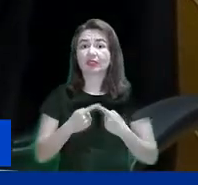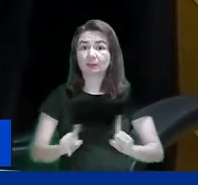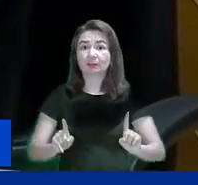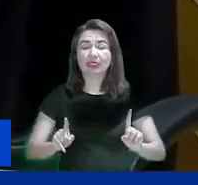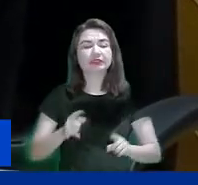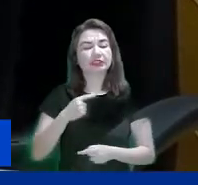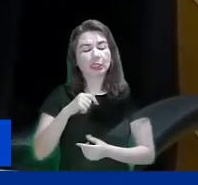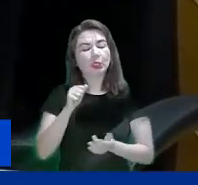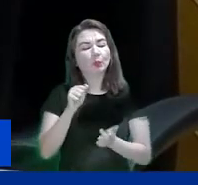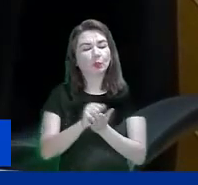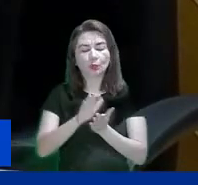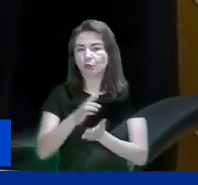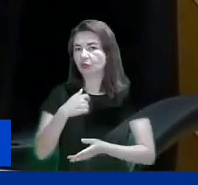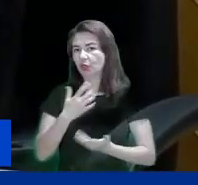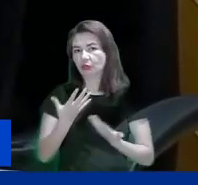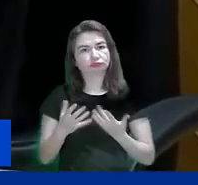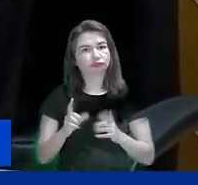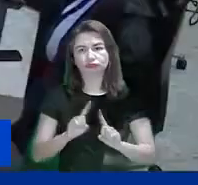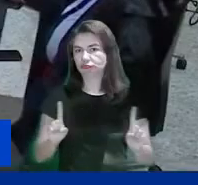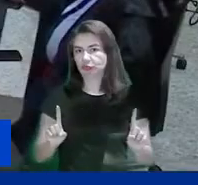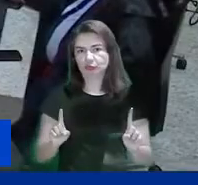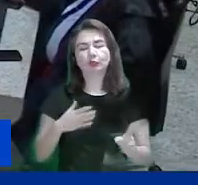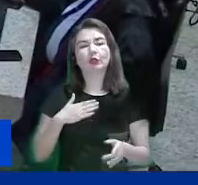multa. É assim que eu voto.